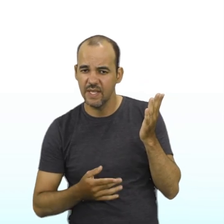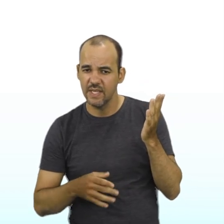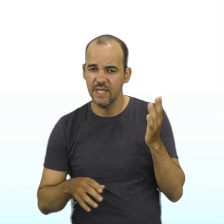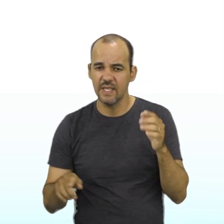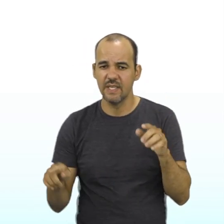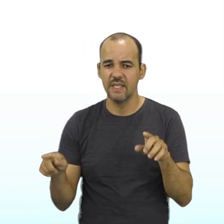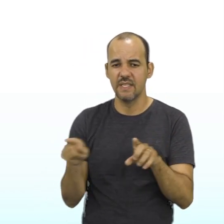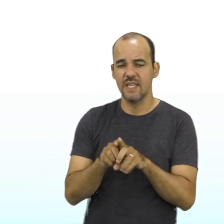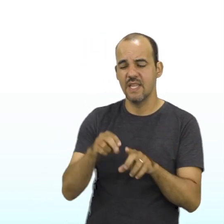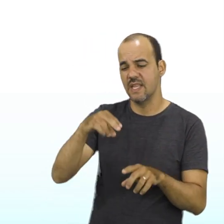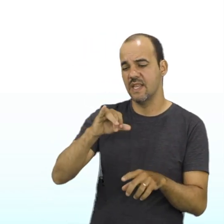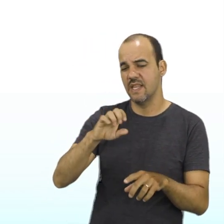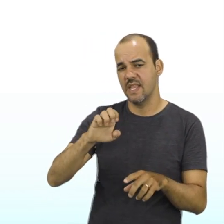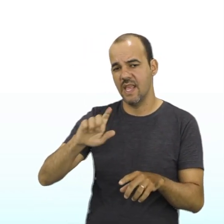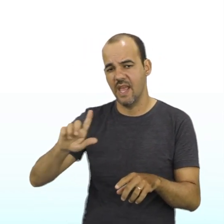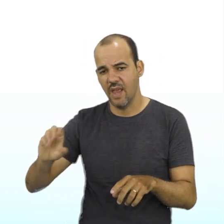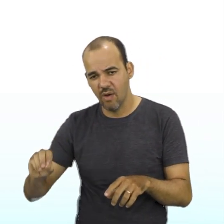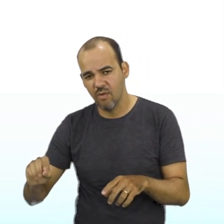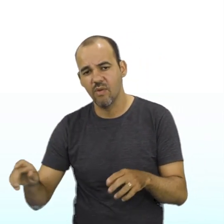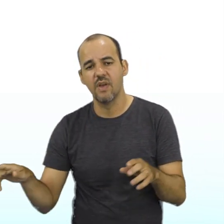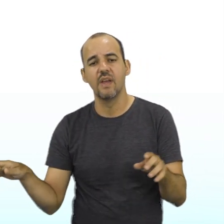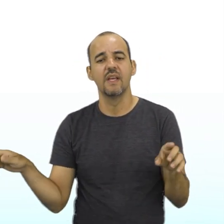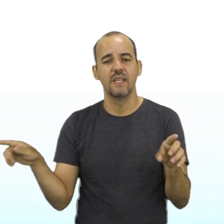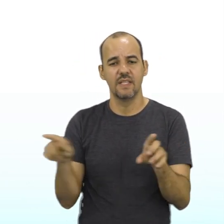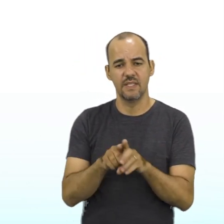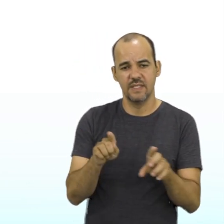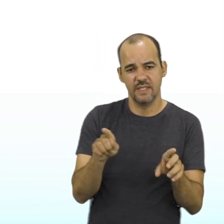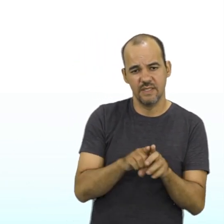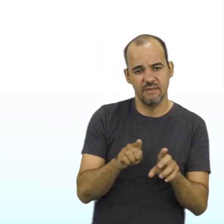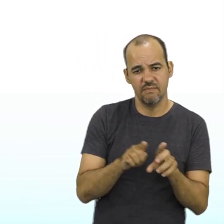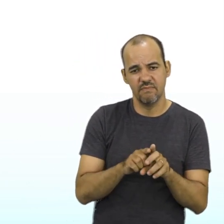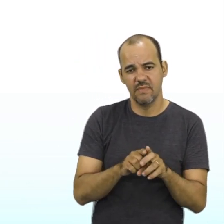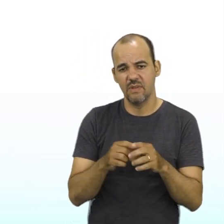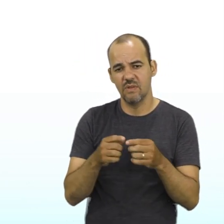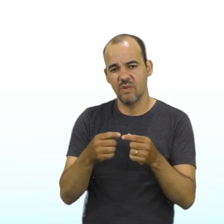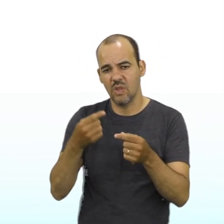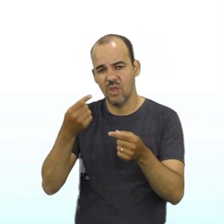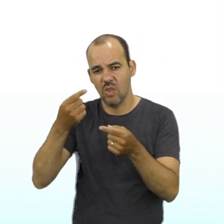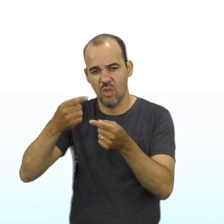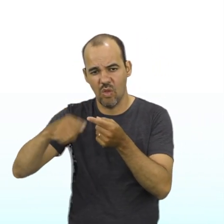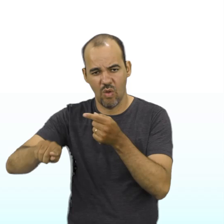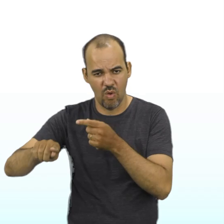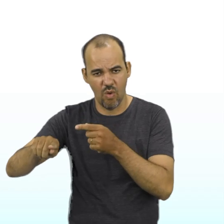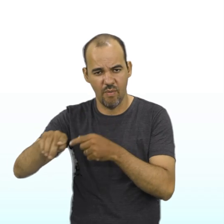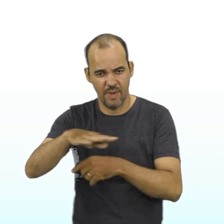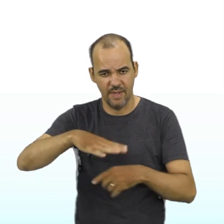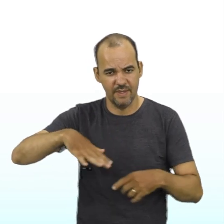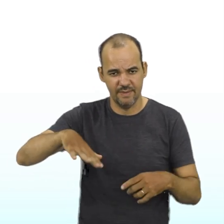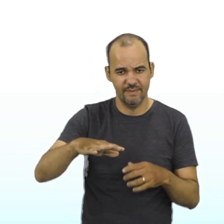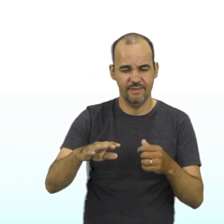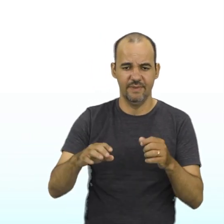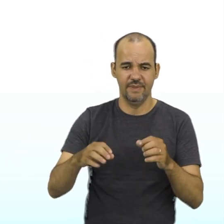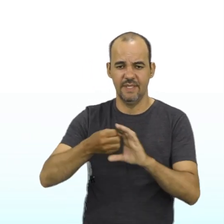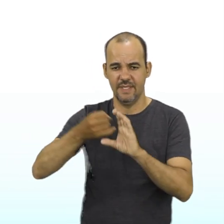os possessivos me e mis, né? Eles não contemplam isso de enfatizar as características e atitudes. Então, nossa